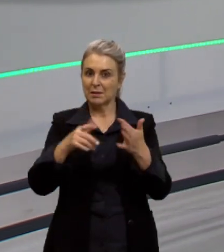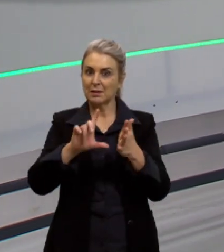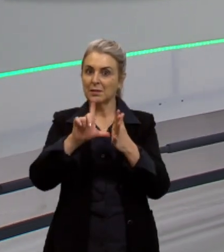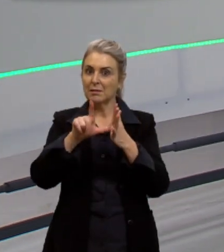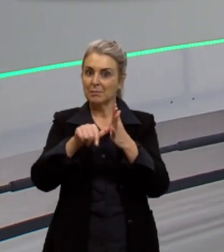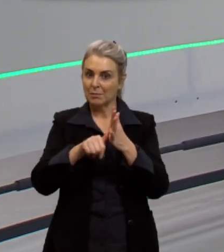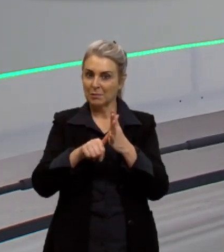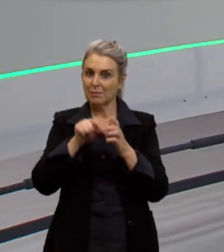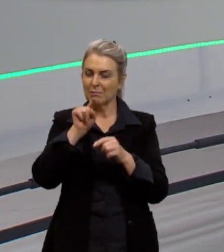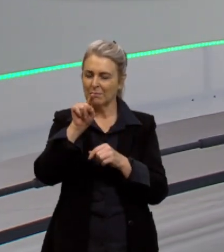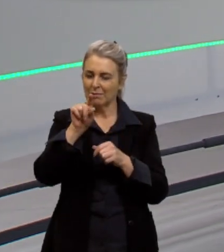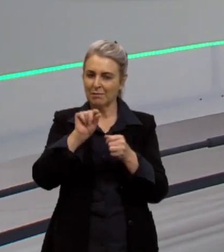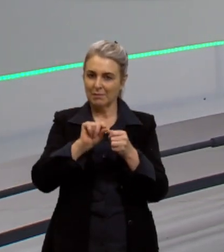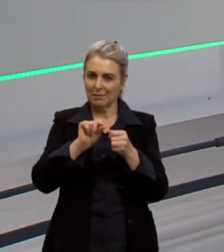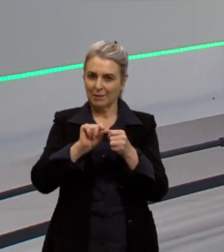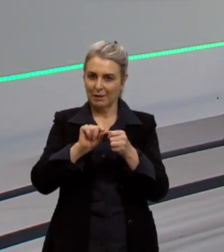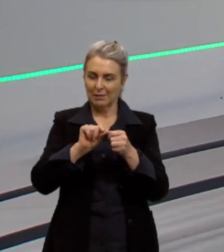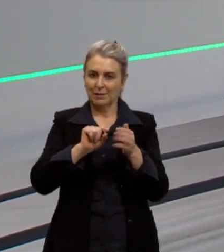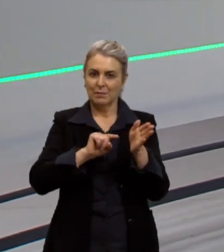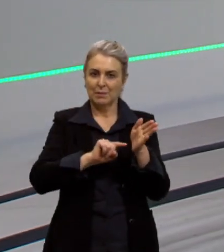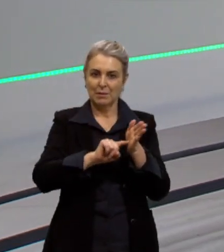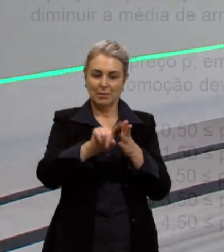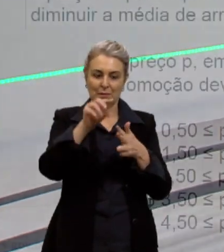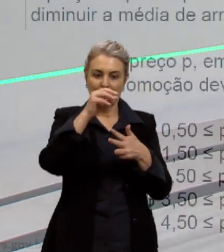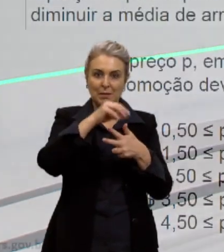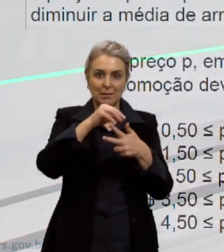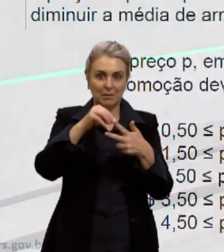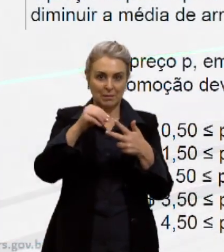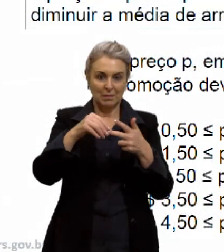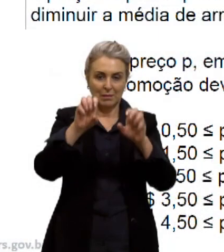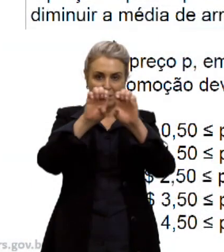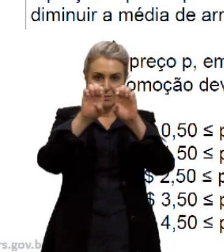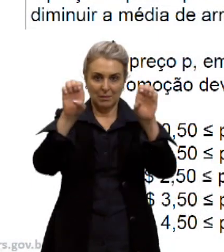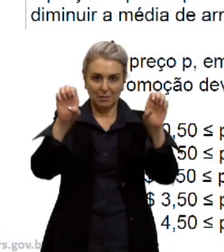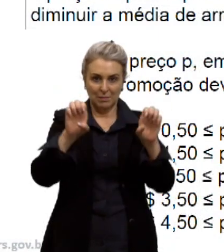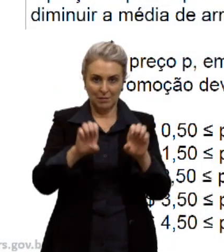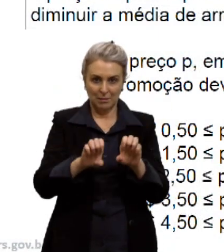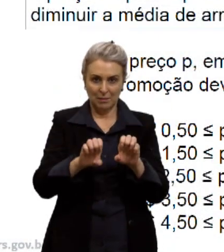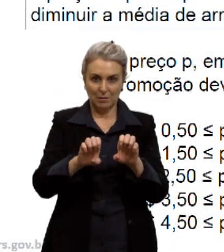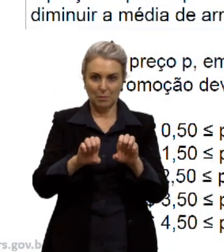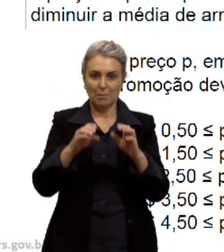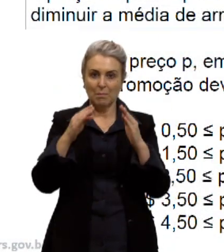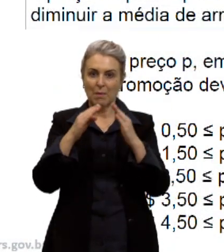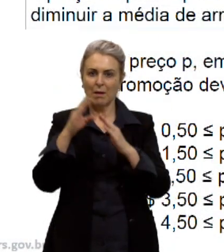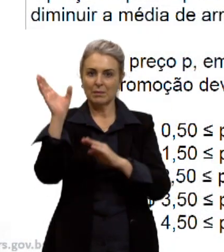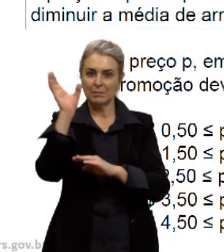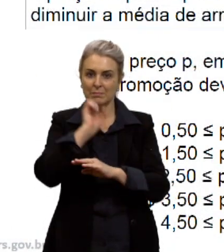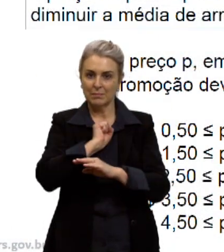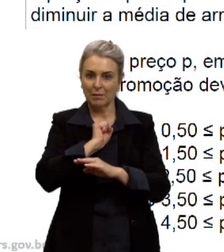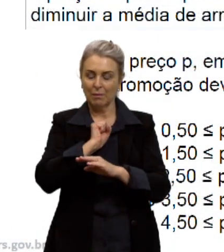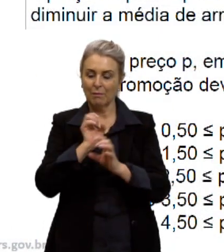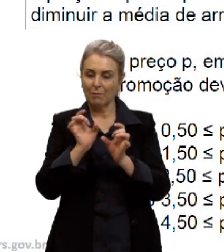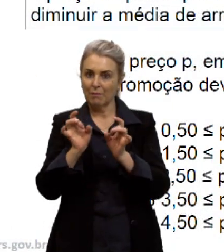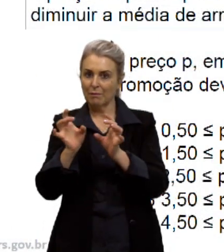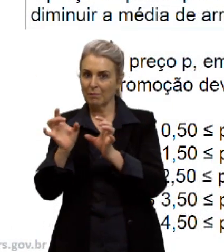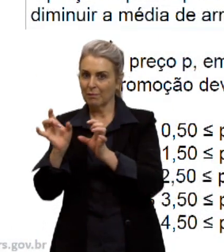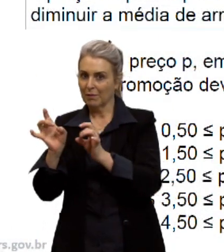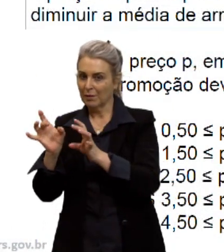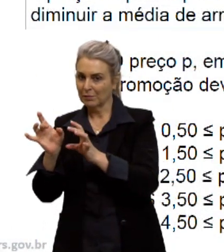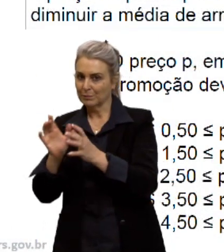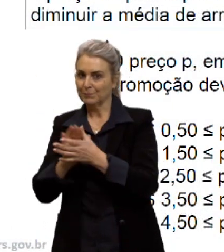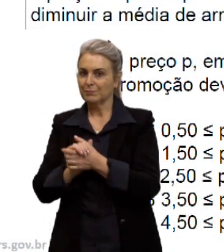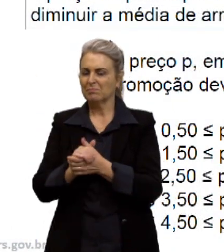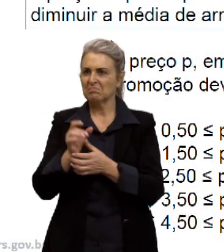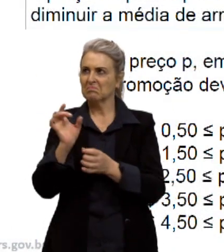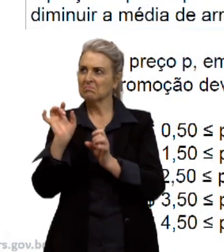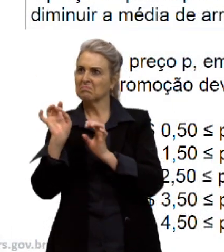lá. Outra questão do Enem sobre equação. Uma padaria vende, em média, 100 pães